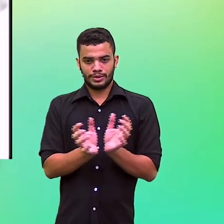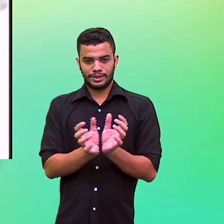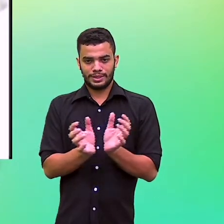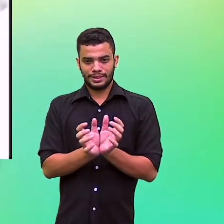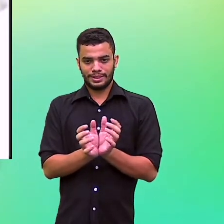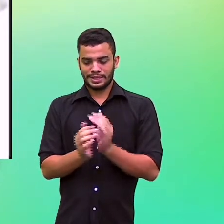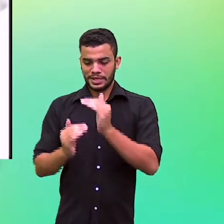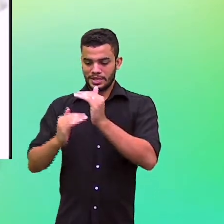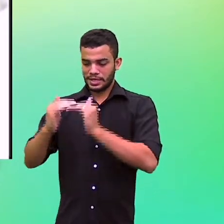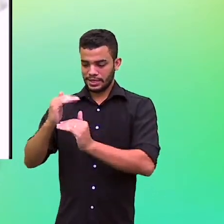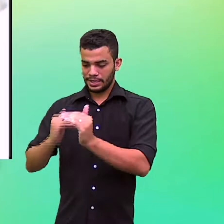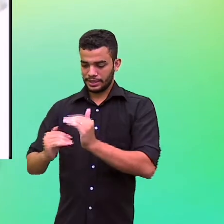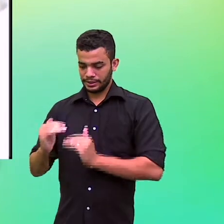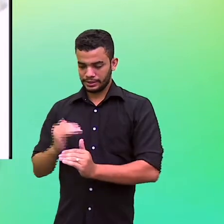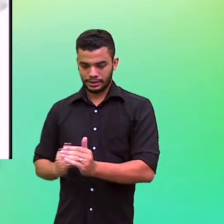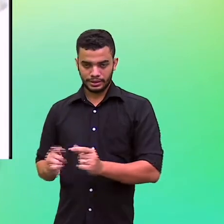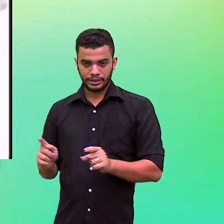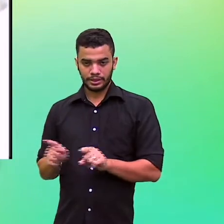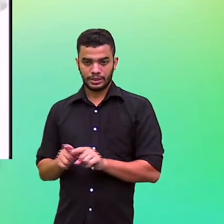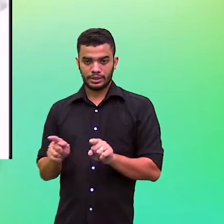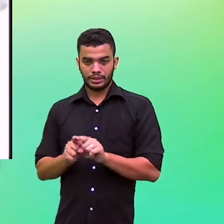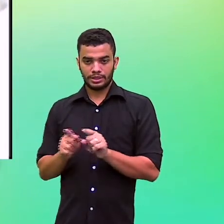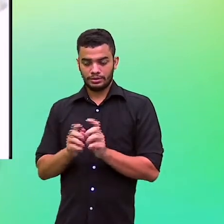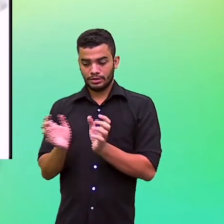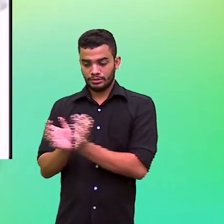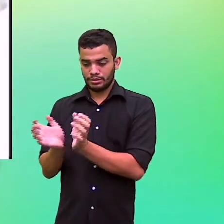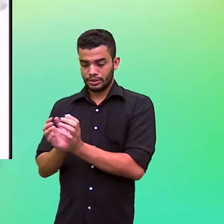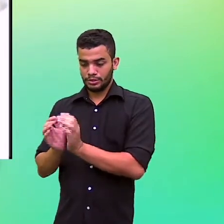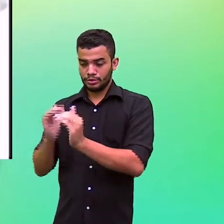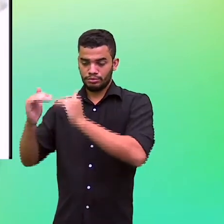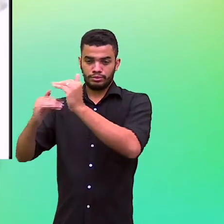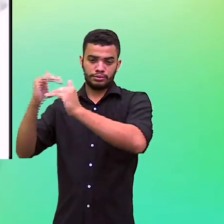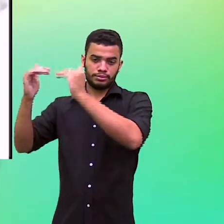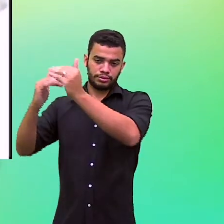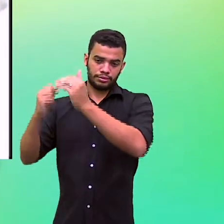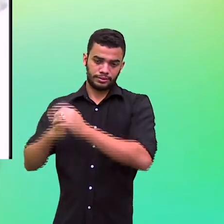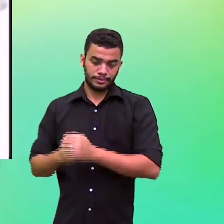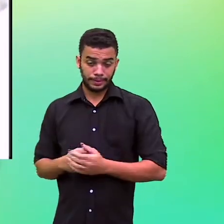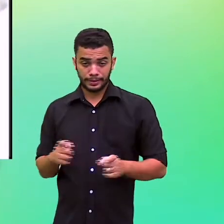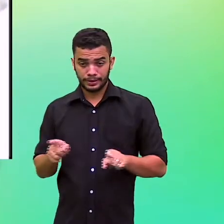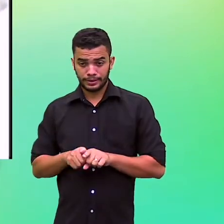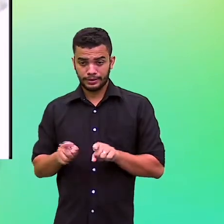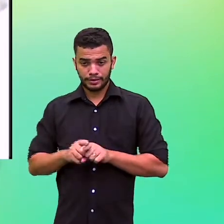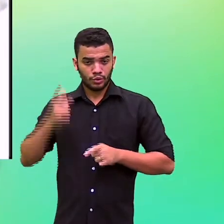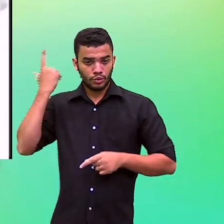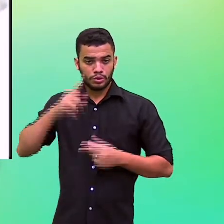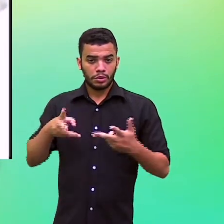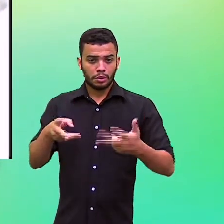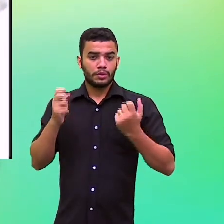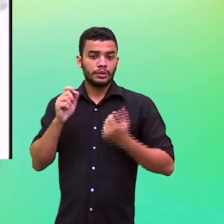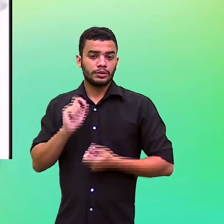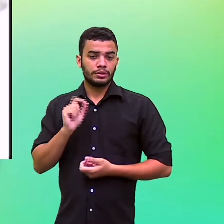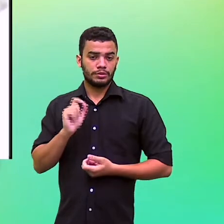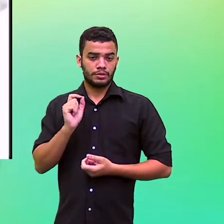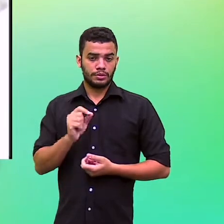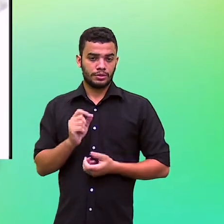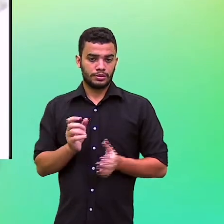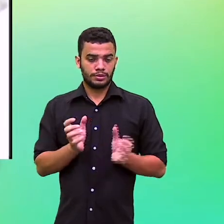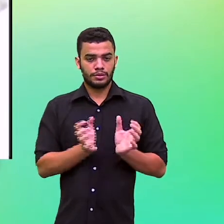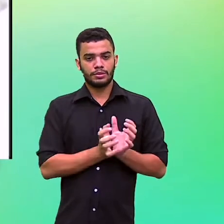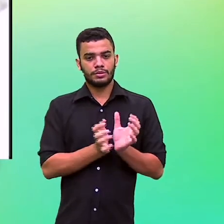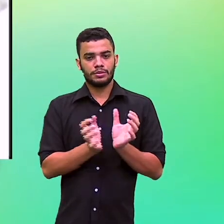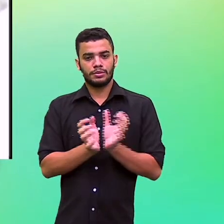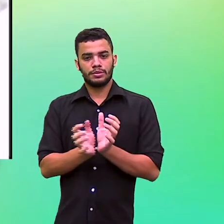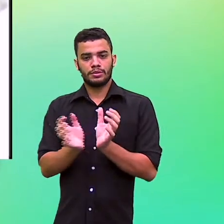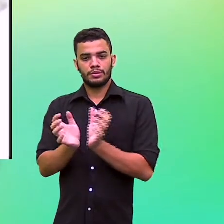Mas, neste decorrer da regência, também podemos observar que esses partidos continuam com a